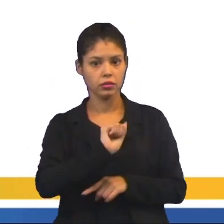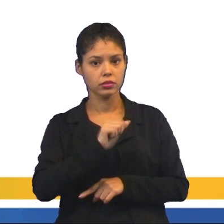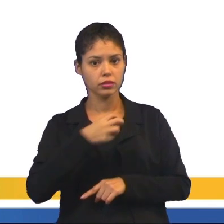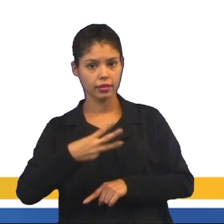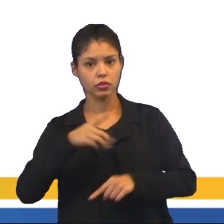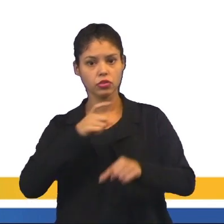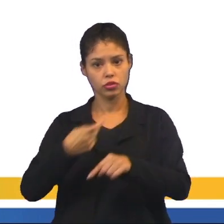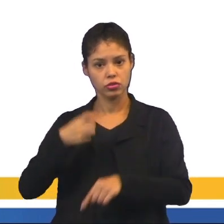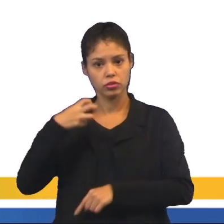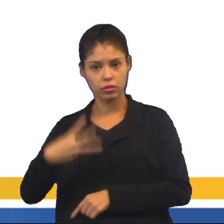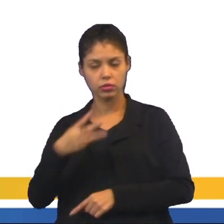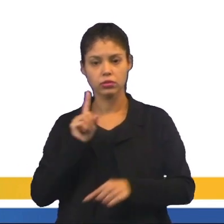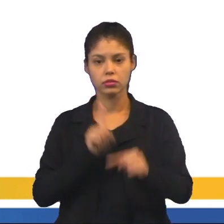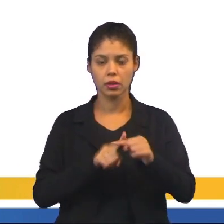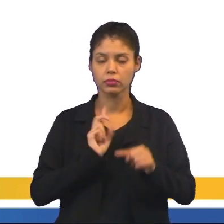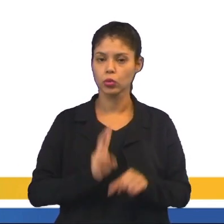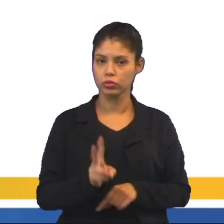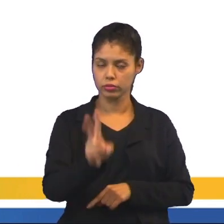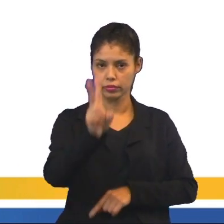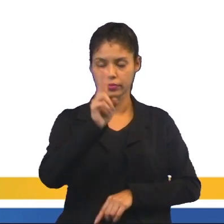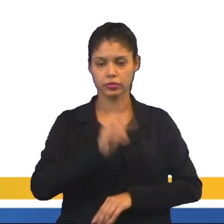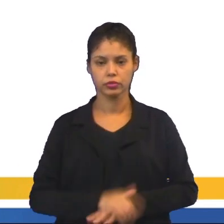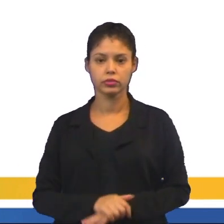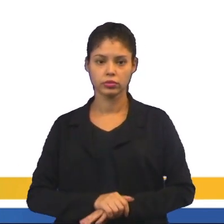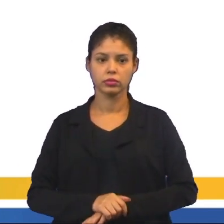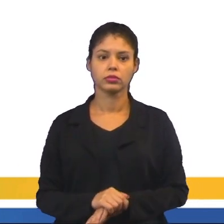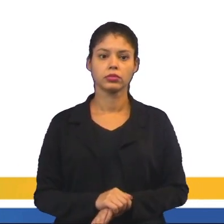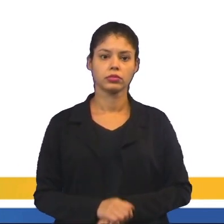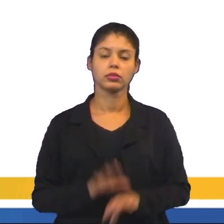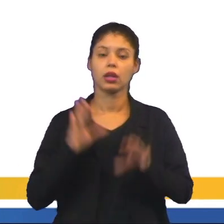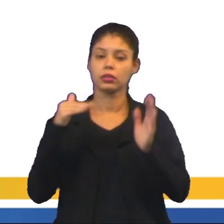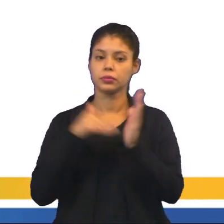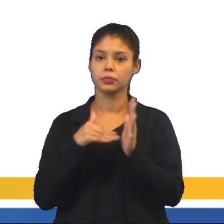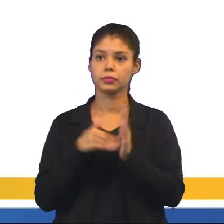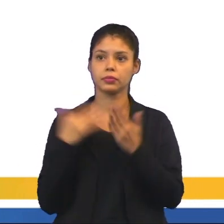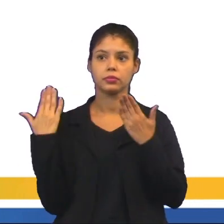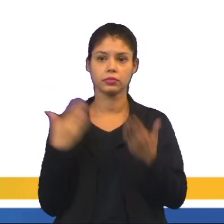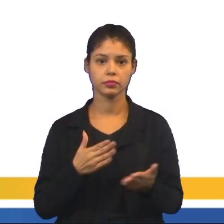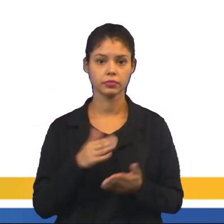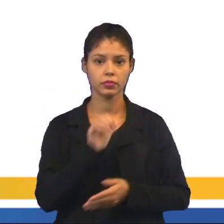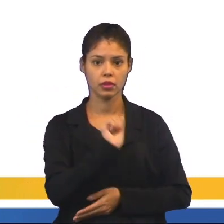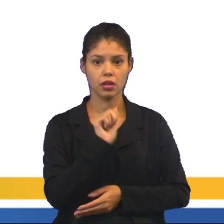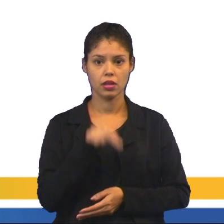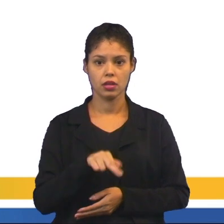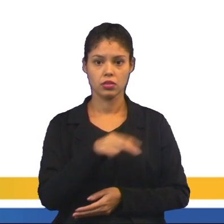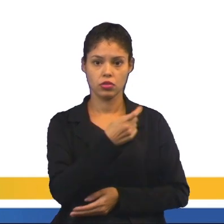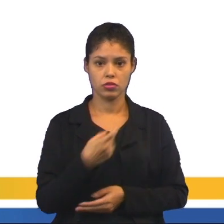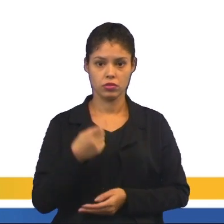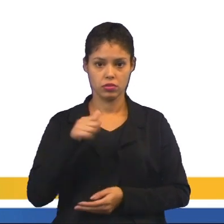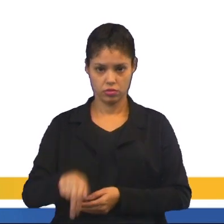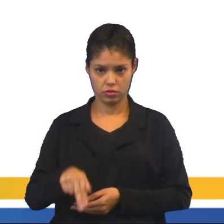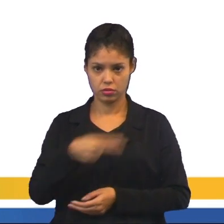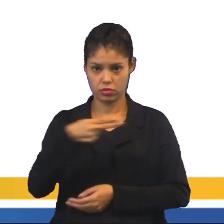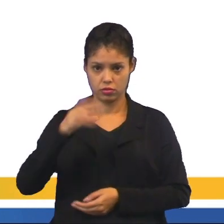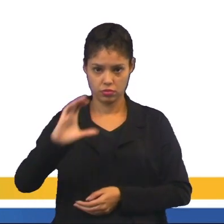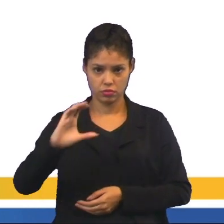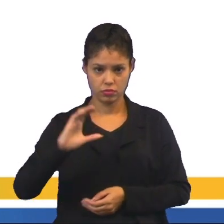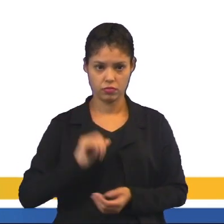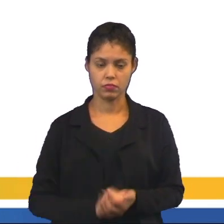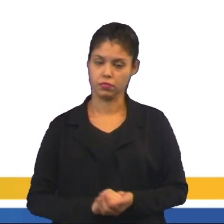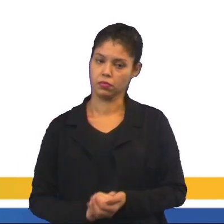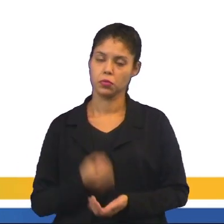mais A3x3 e assim sucessivamente, até nós chegarmos a nxn, que é igual a